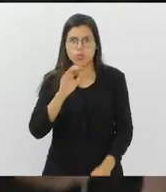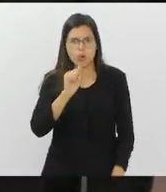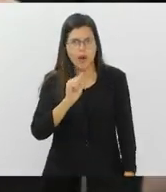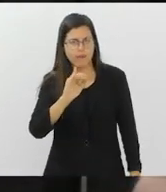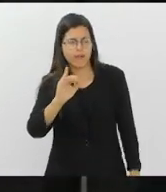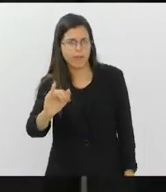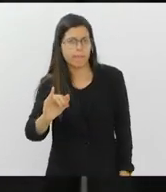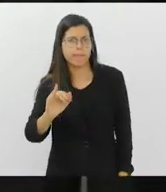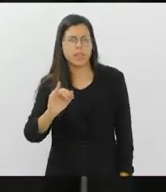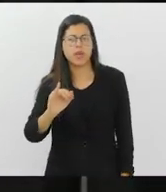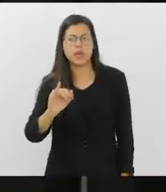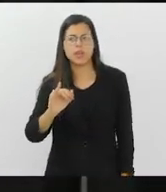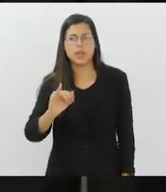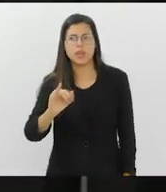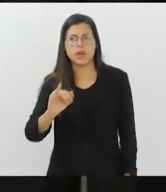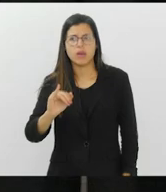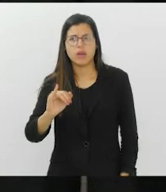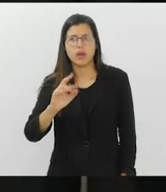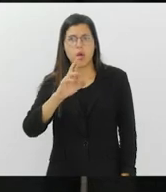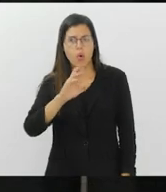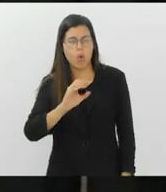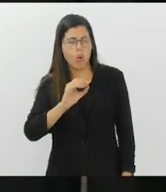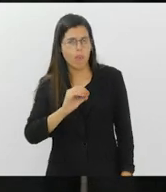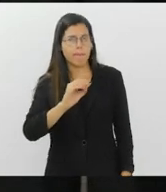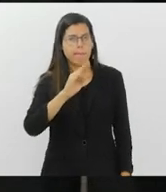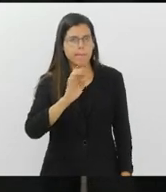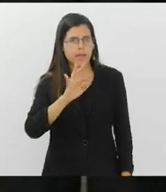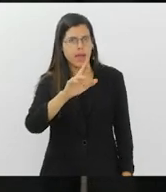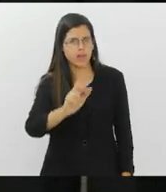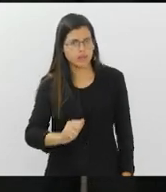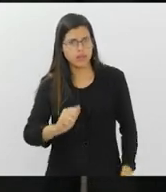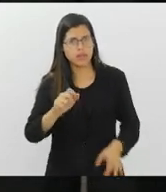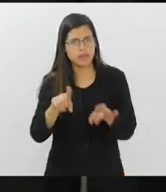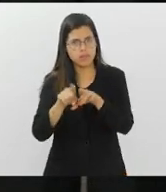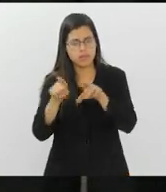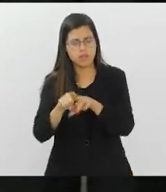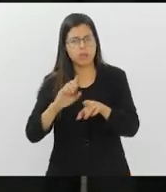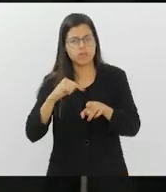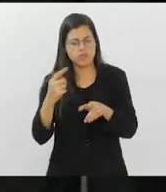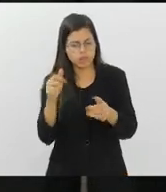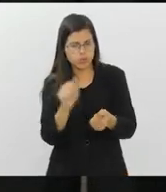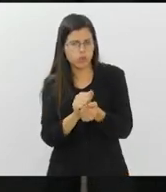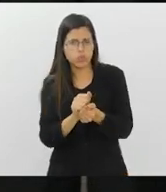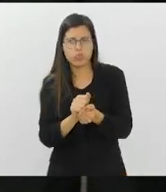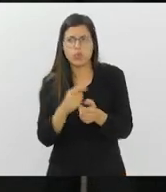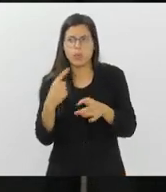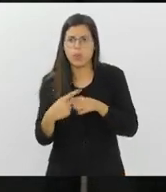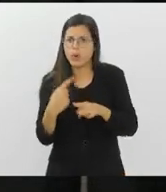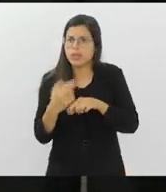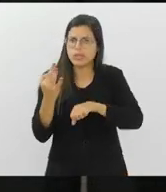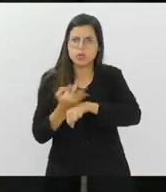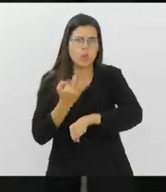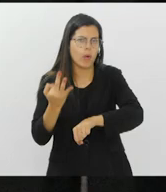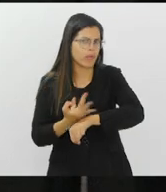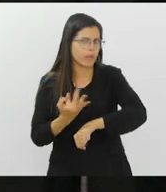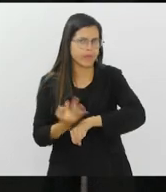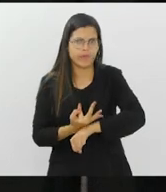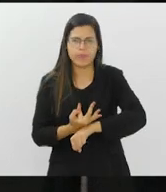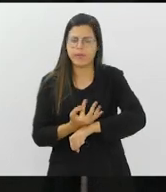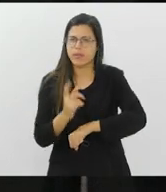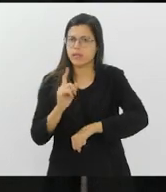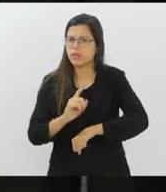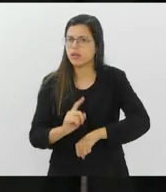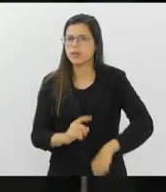né, com a Roberta. Estamos juntos, porque a gente não aguenta mais. E...